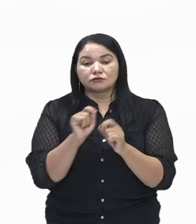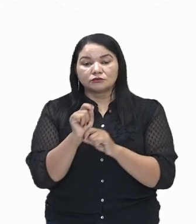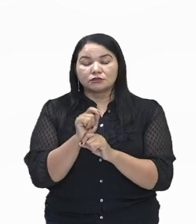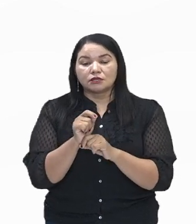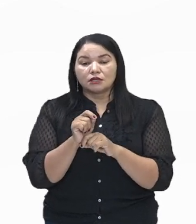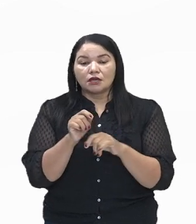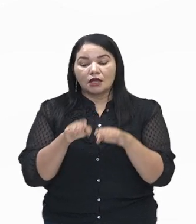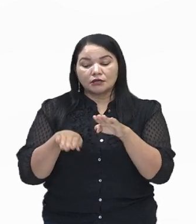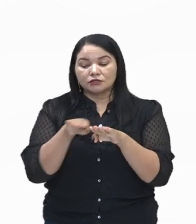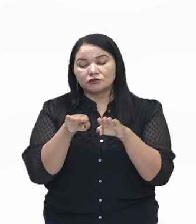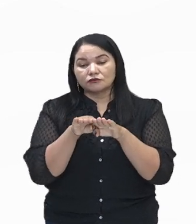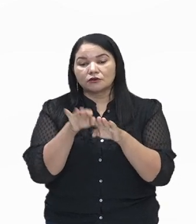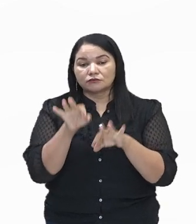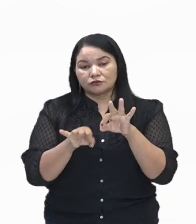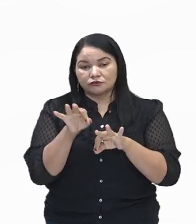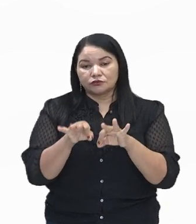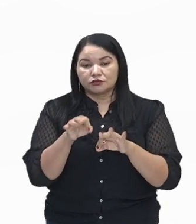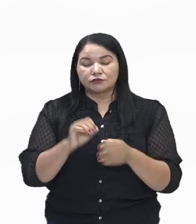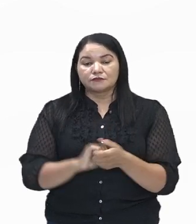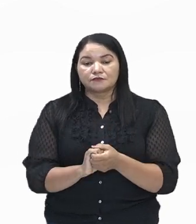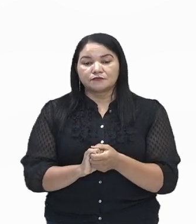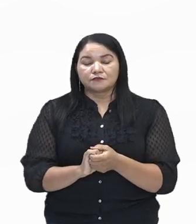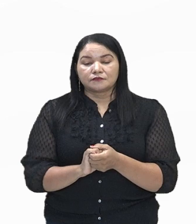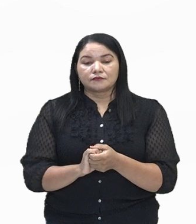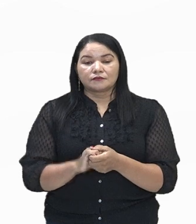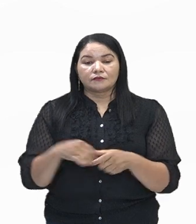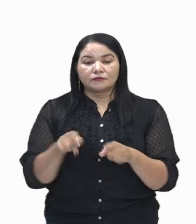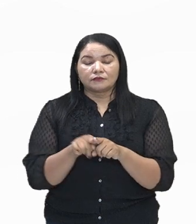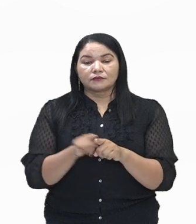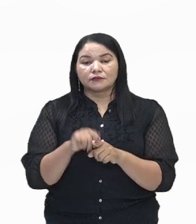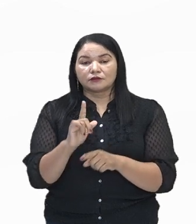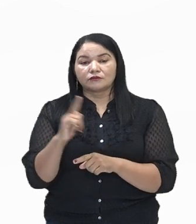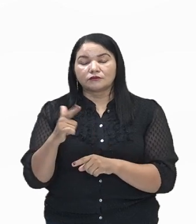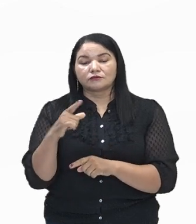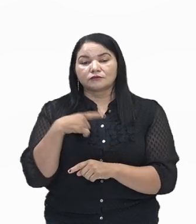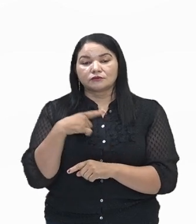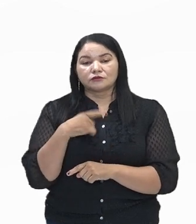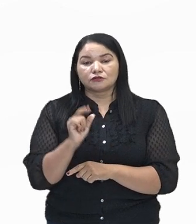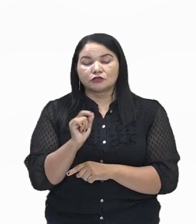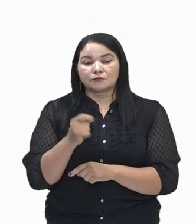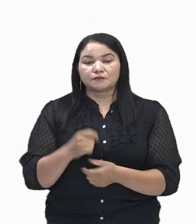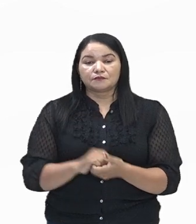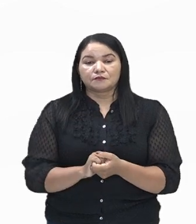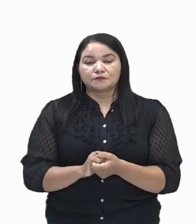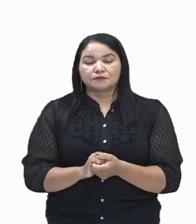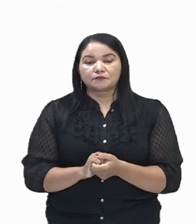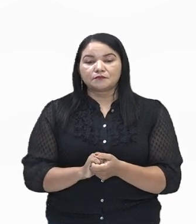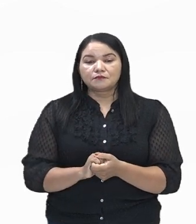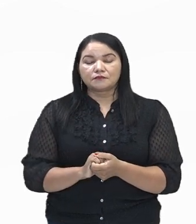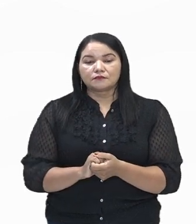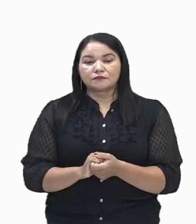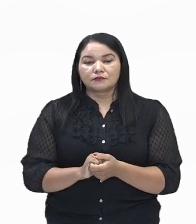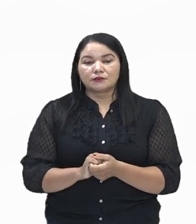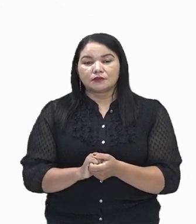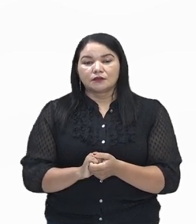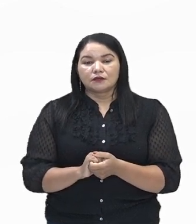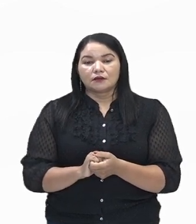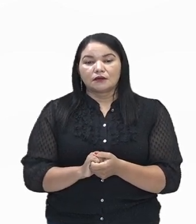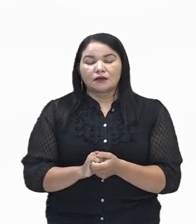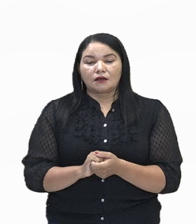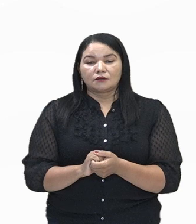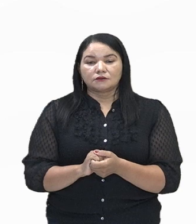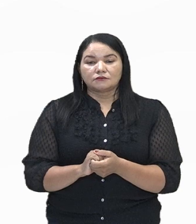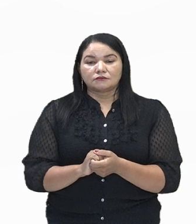16.4, nós temos, dê uma olhada aí no 16.4, reduzir